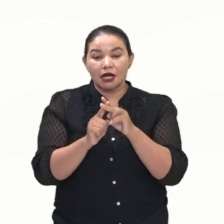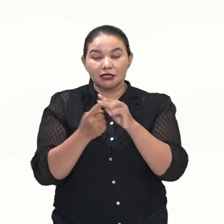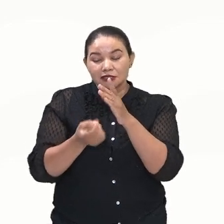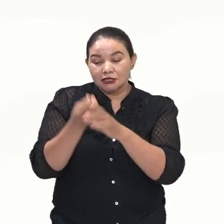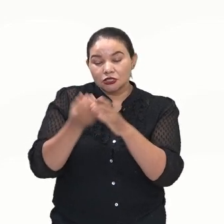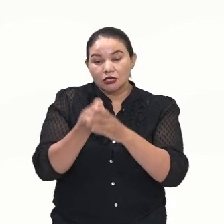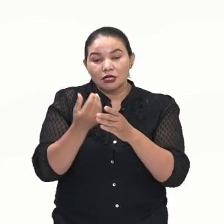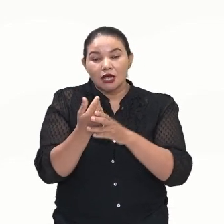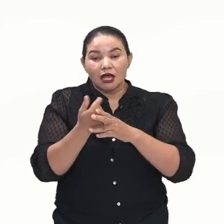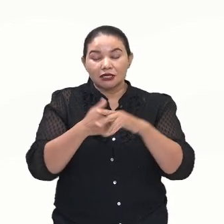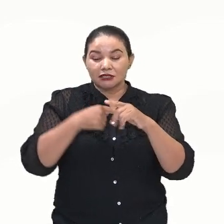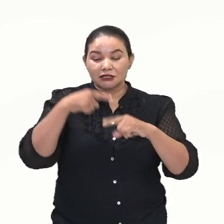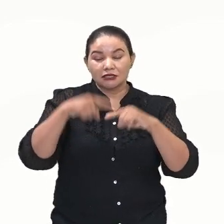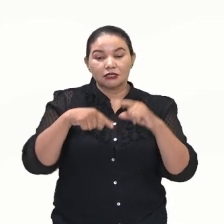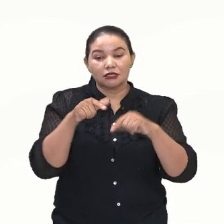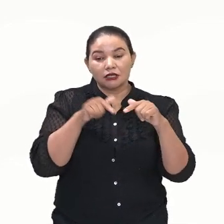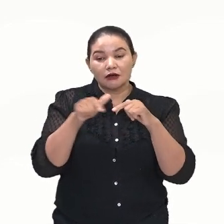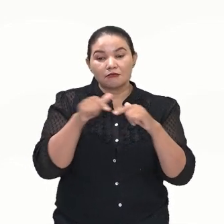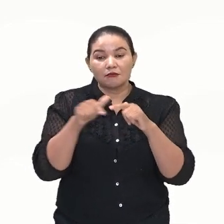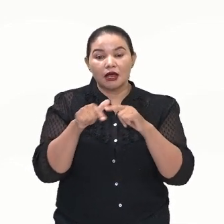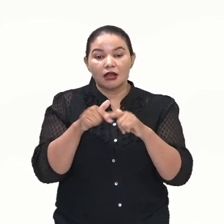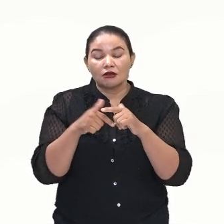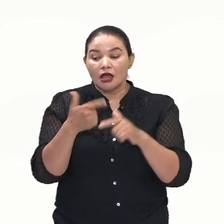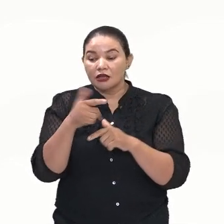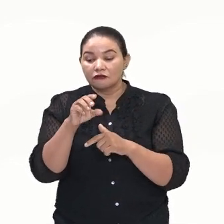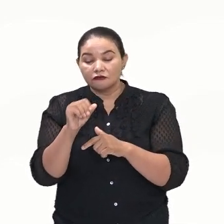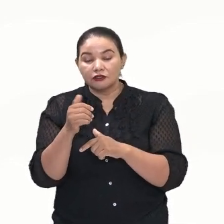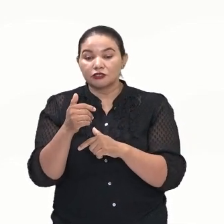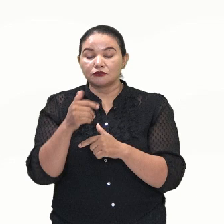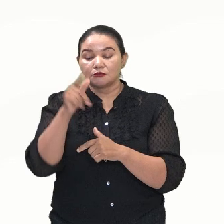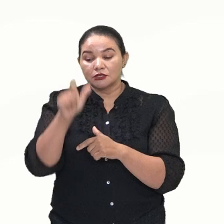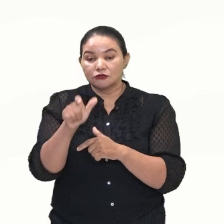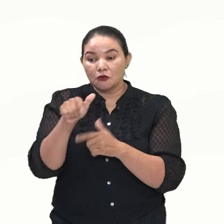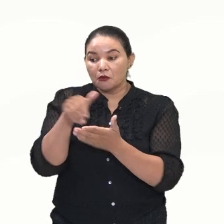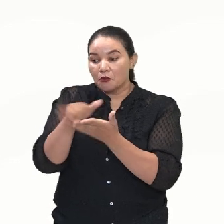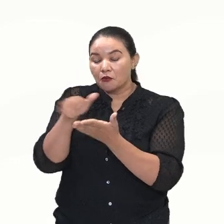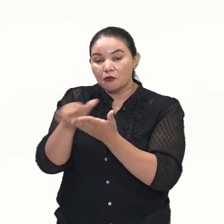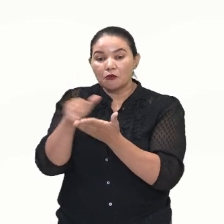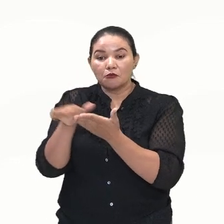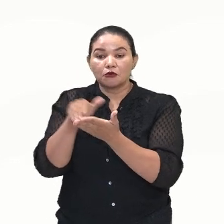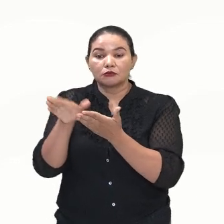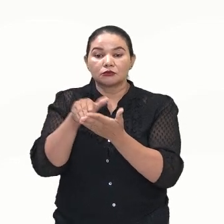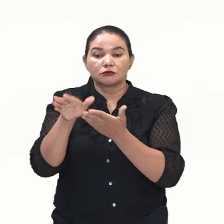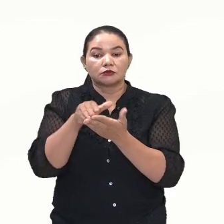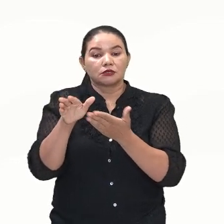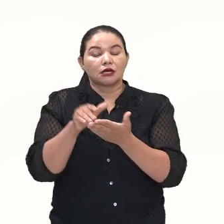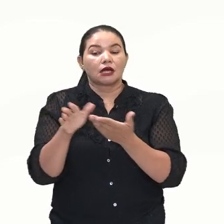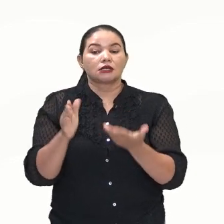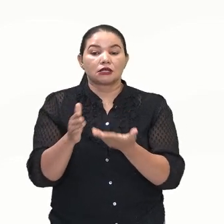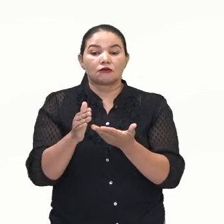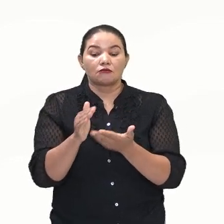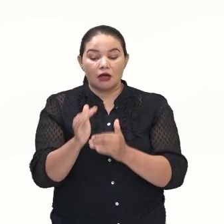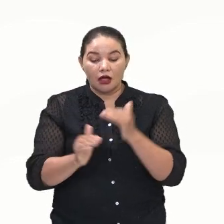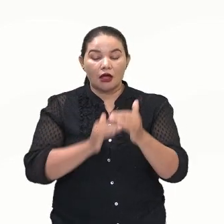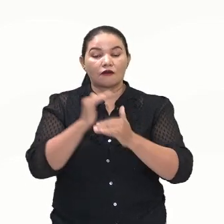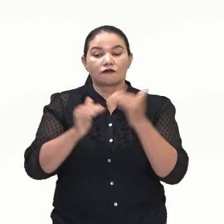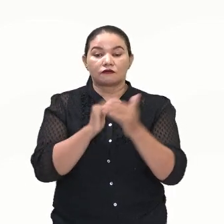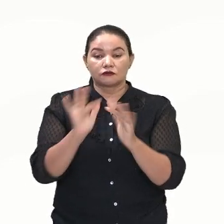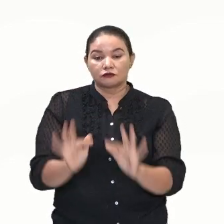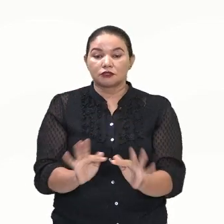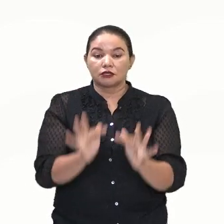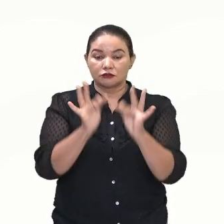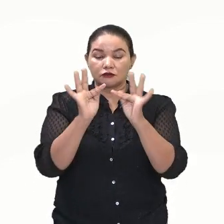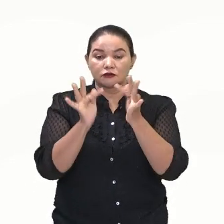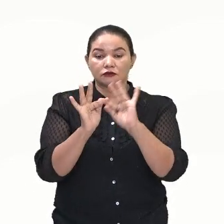20, 30 pessoas. Então, as pessoas foram demitidas na medida em que houve esse avanço tecnológico